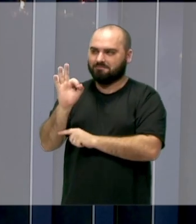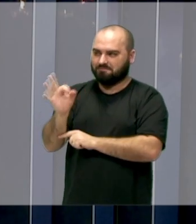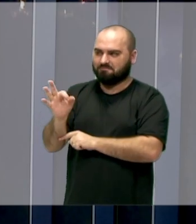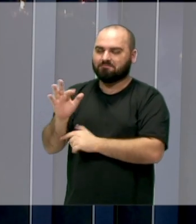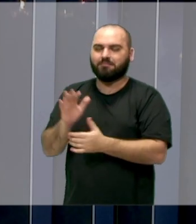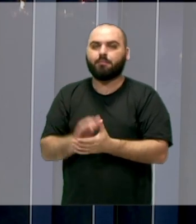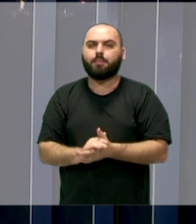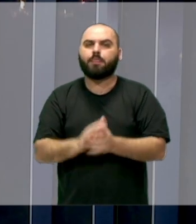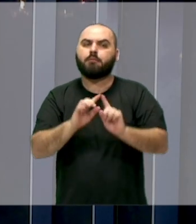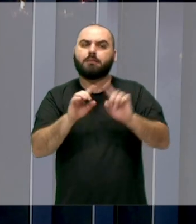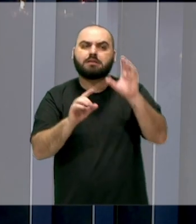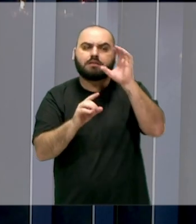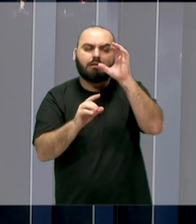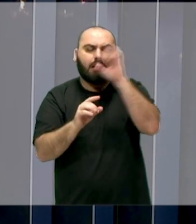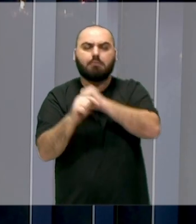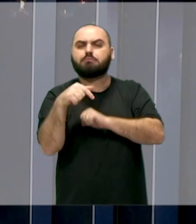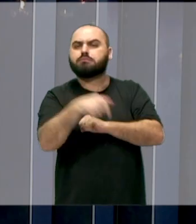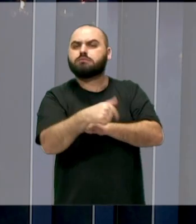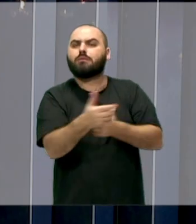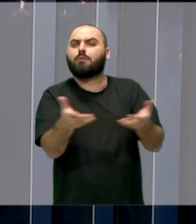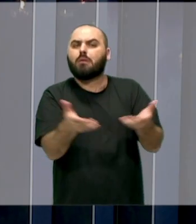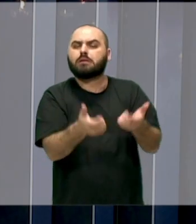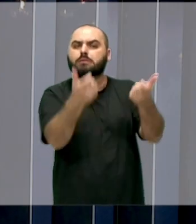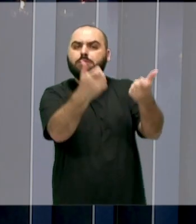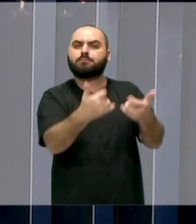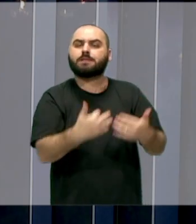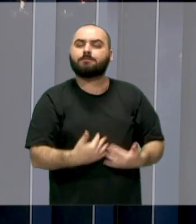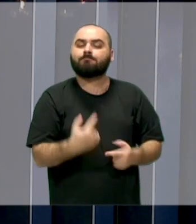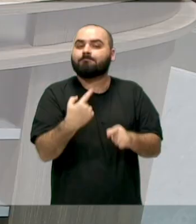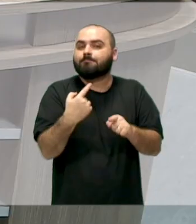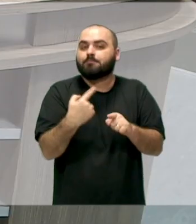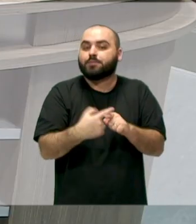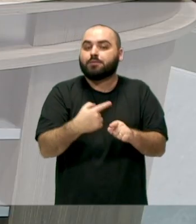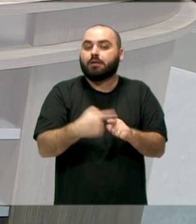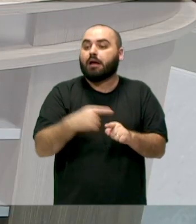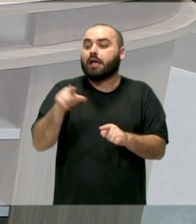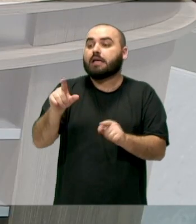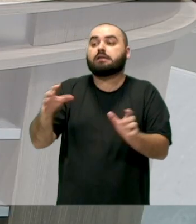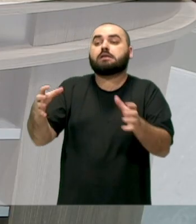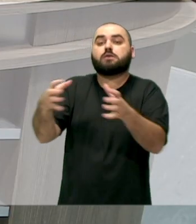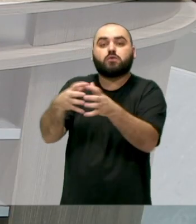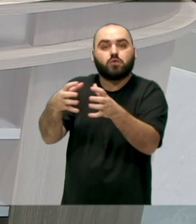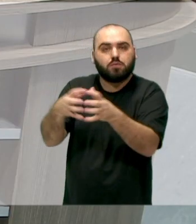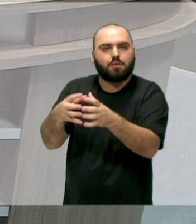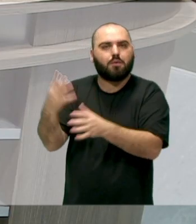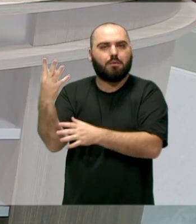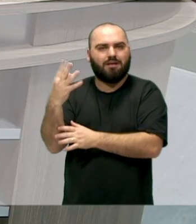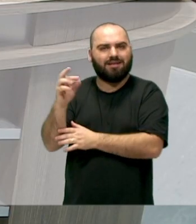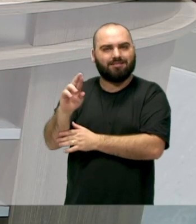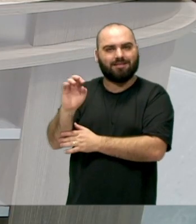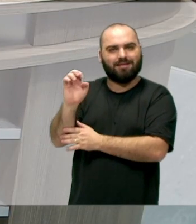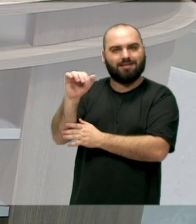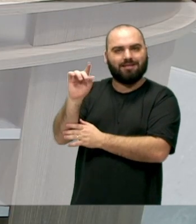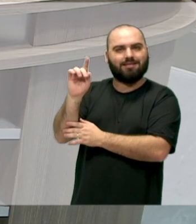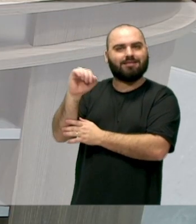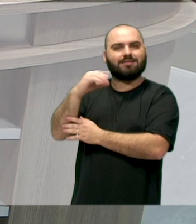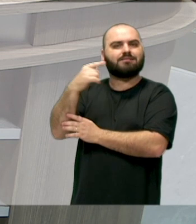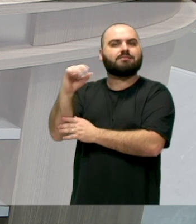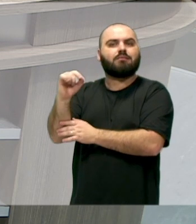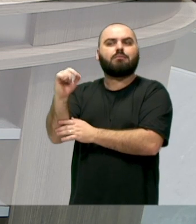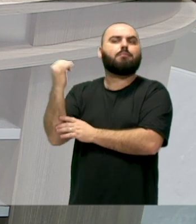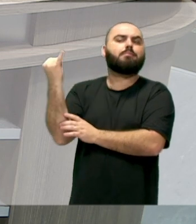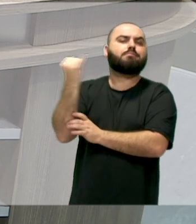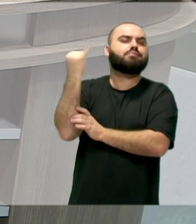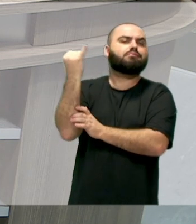Assim, rapidamente ainda nesse bloco, qual foi a importância dessa banda especificamente para a construção desse cenário